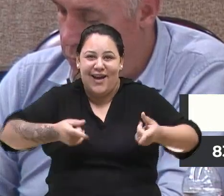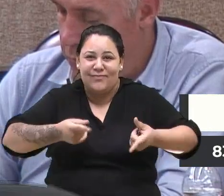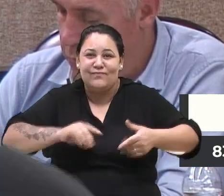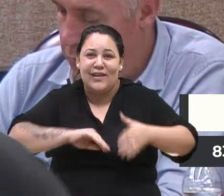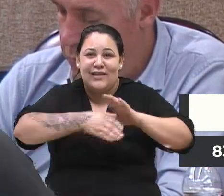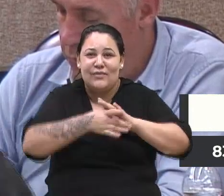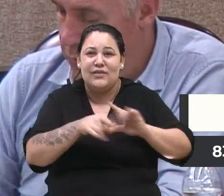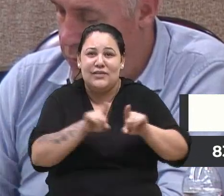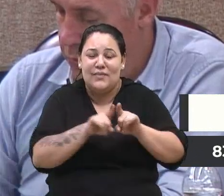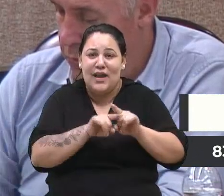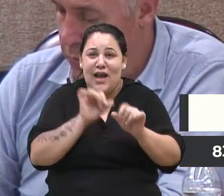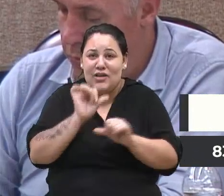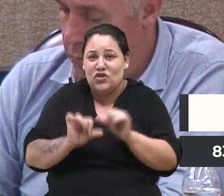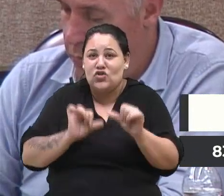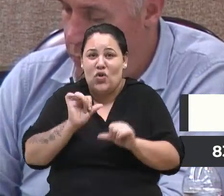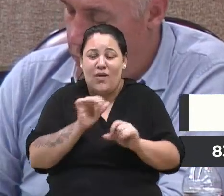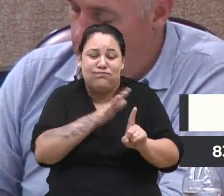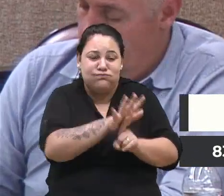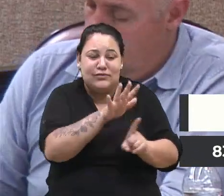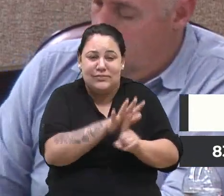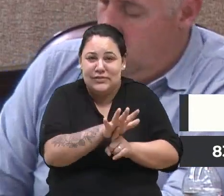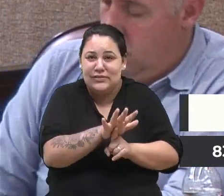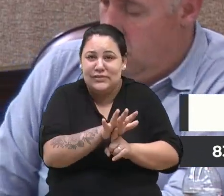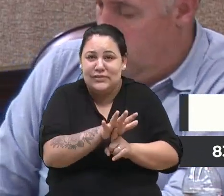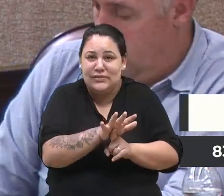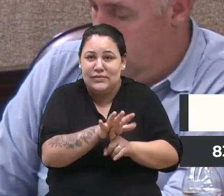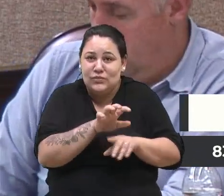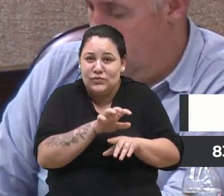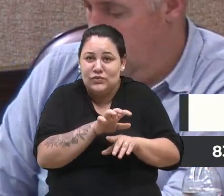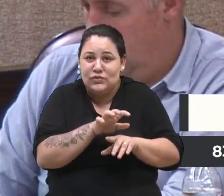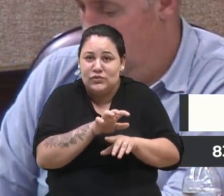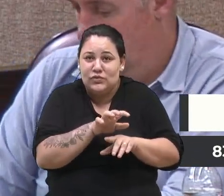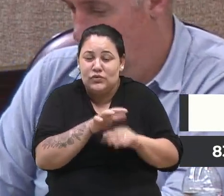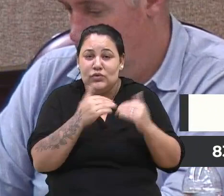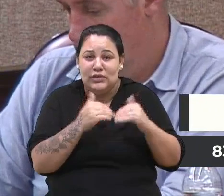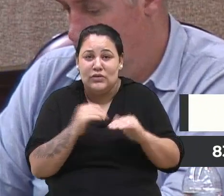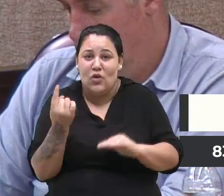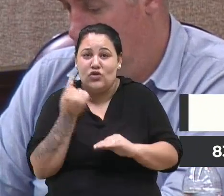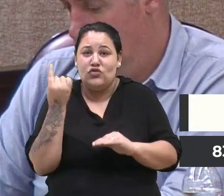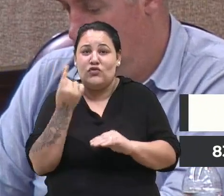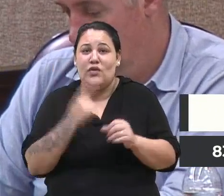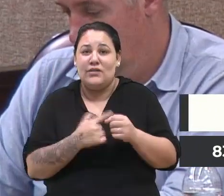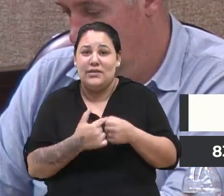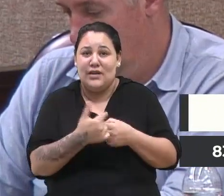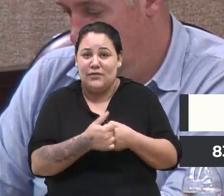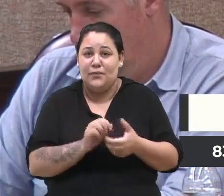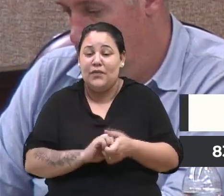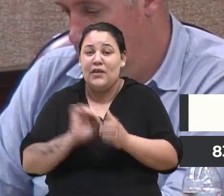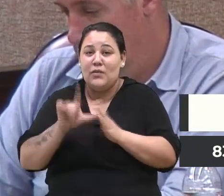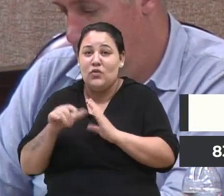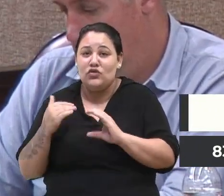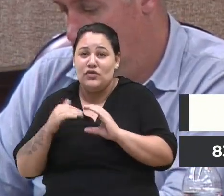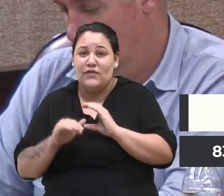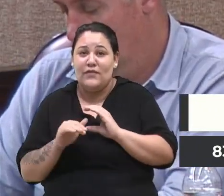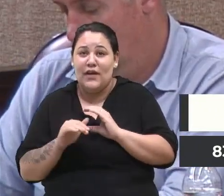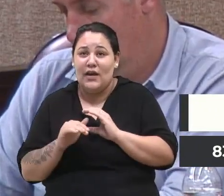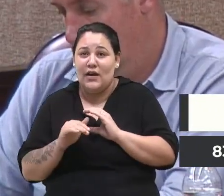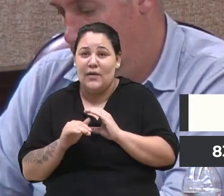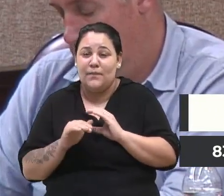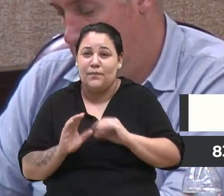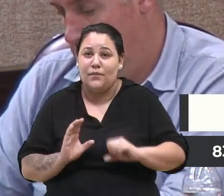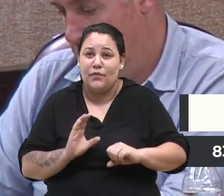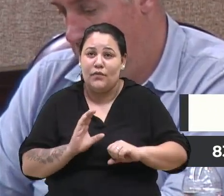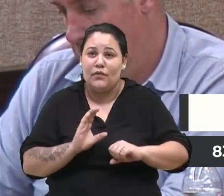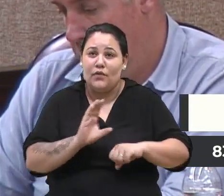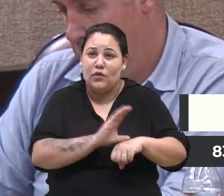mudanças na demanda por transporte individual na cidade. Após ter encaminhado à Comissão Constituição,